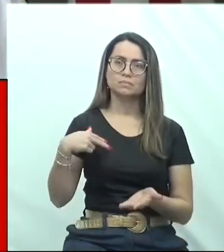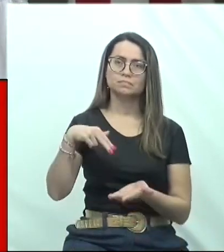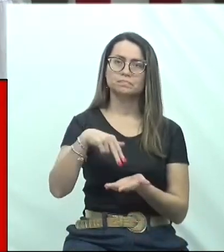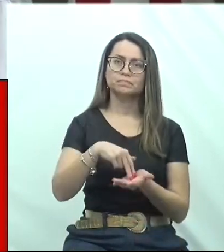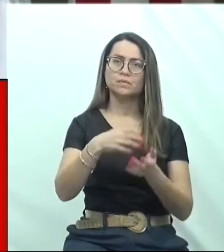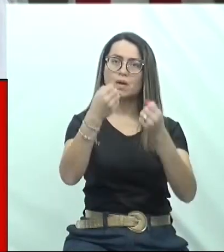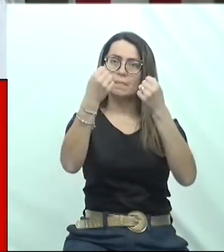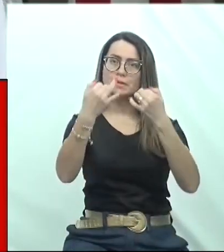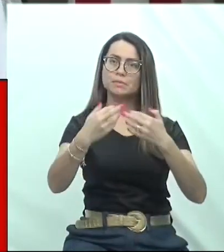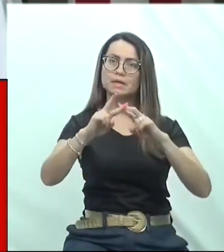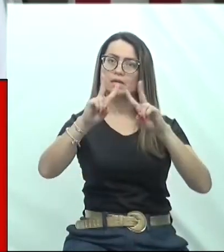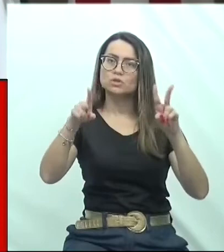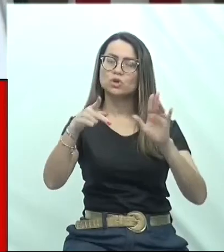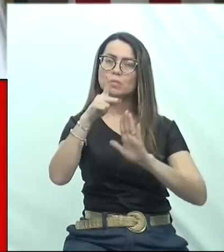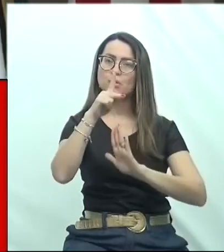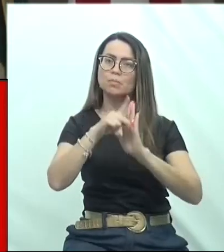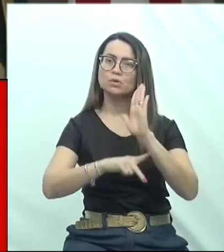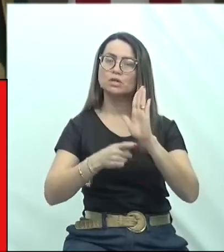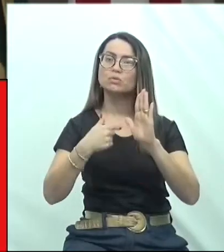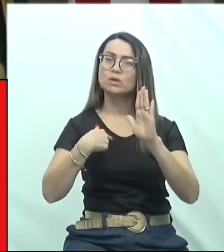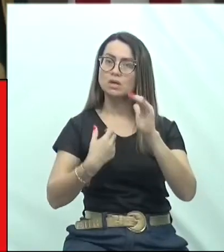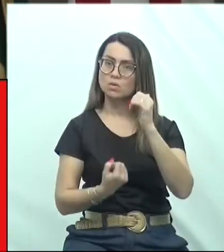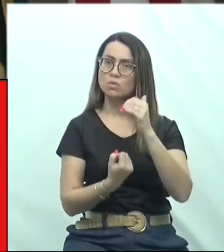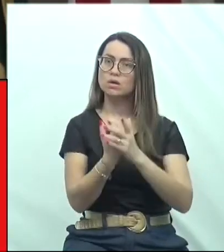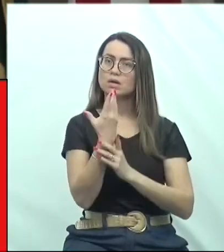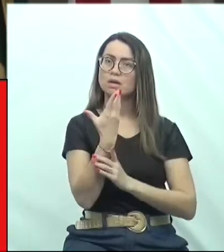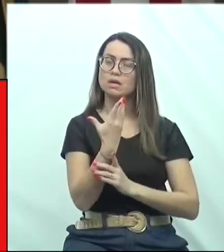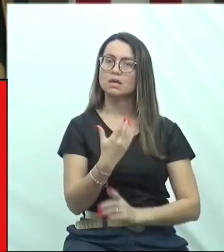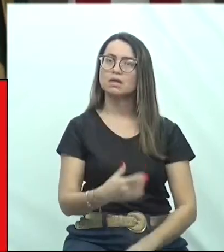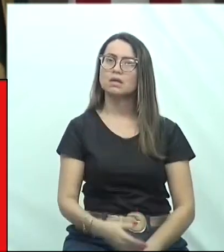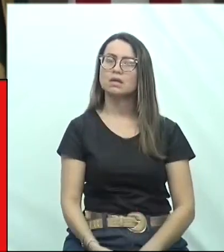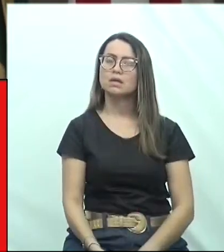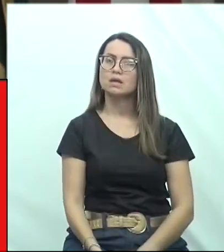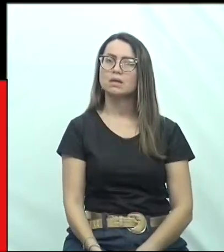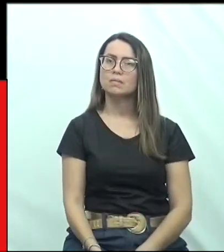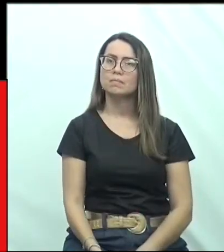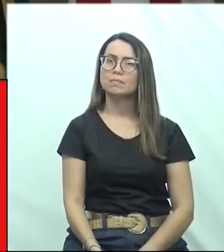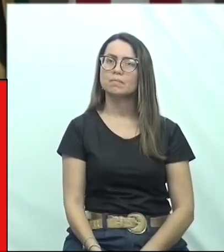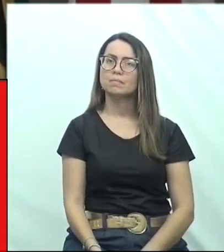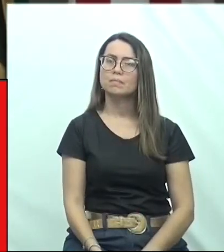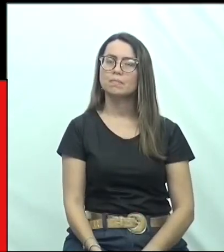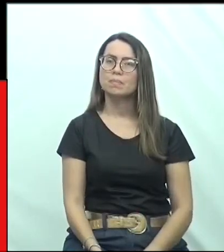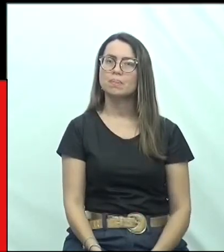ele é um refis, né? Que a Secretaria da Fazenda está